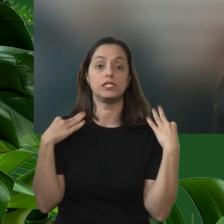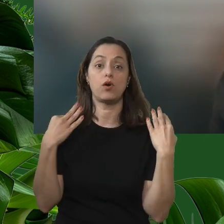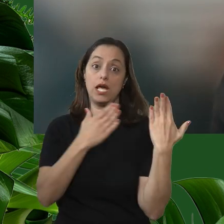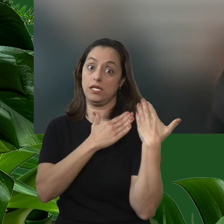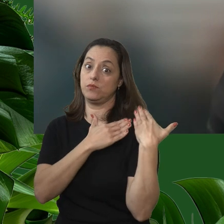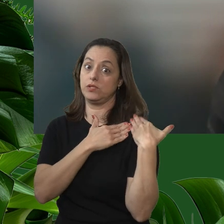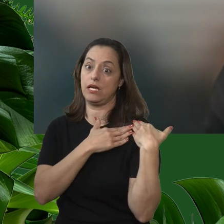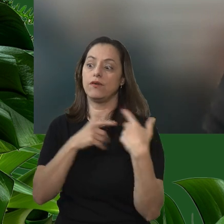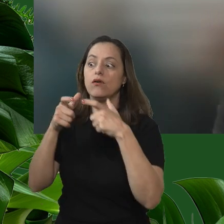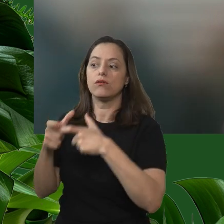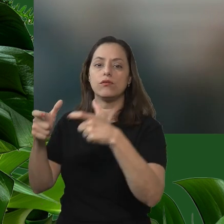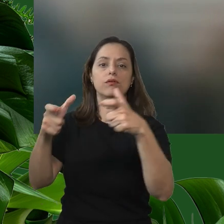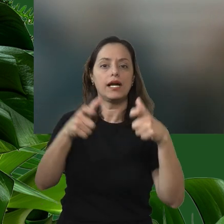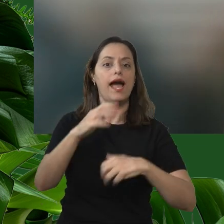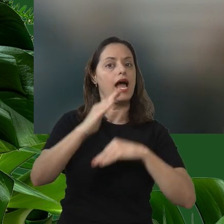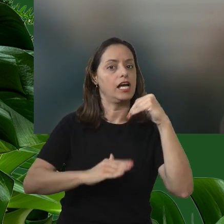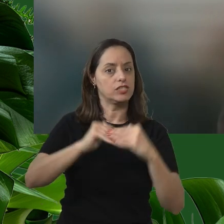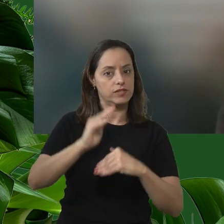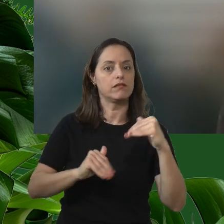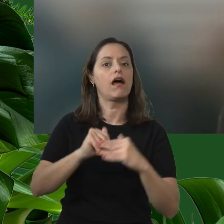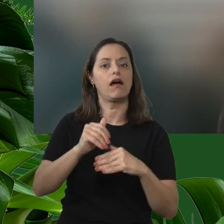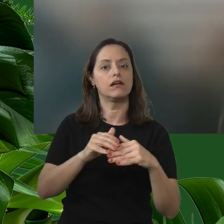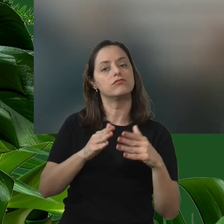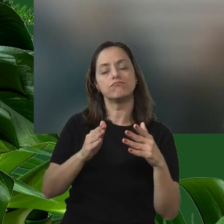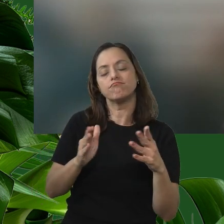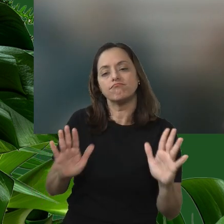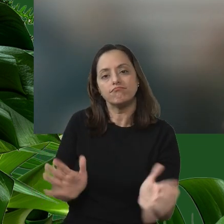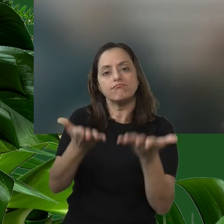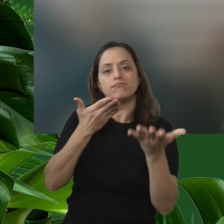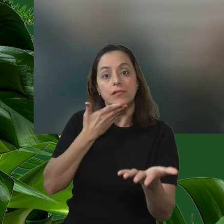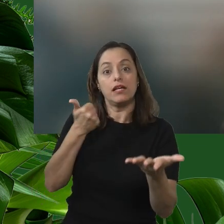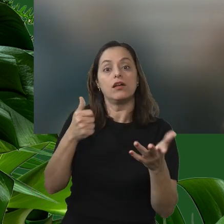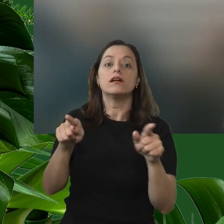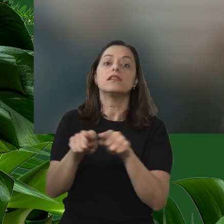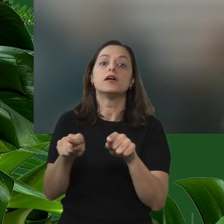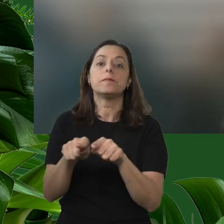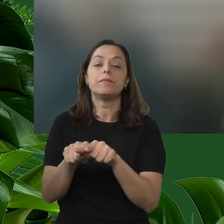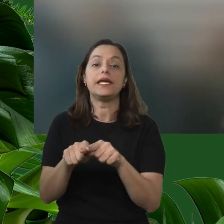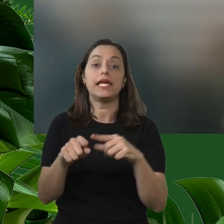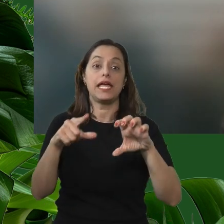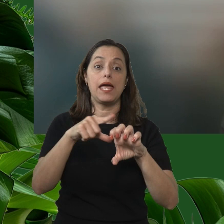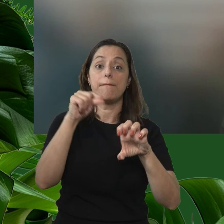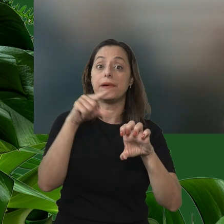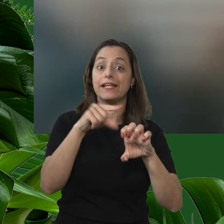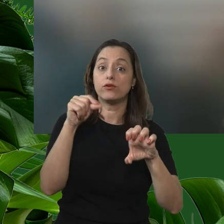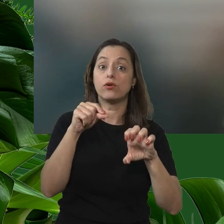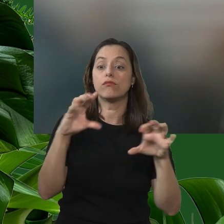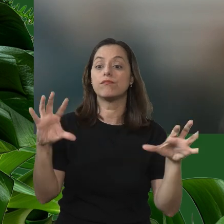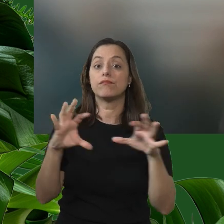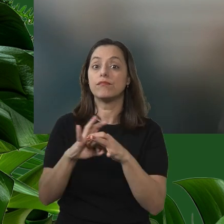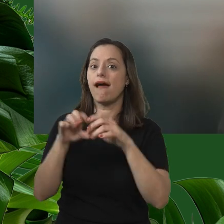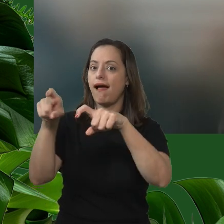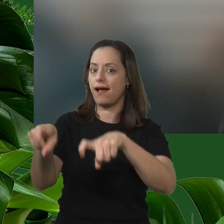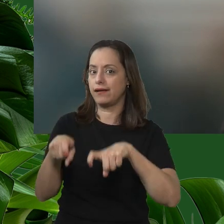nessas regiões eles também tenham suas atividades fortalecidas, né? Assim como os empreendedores que estão vinculados ao setor